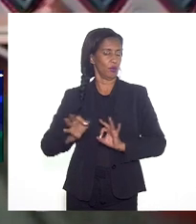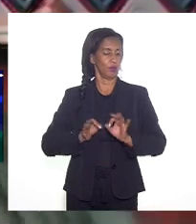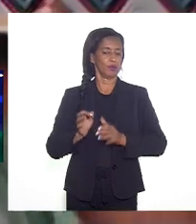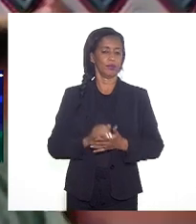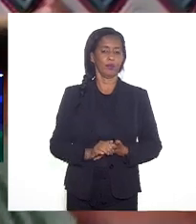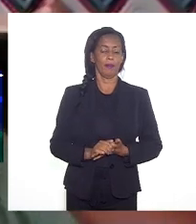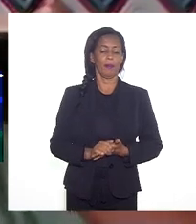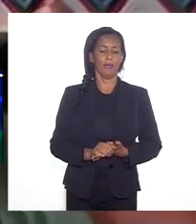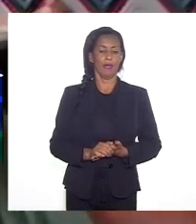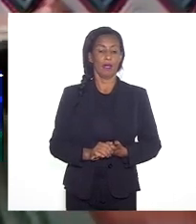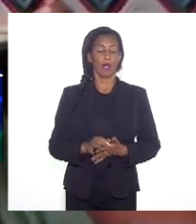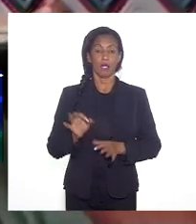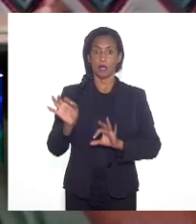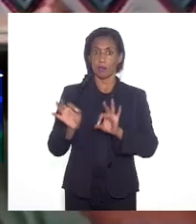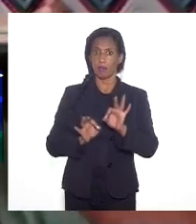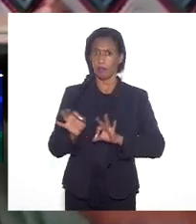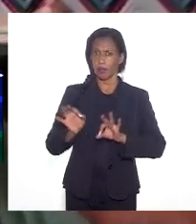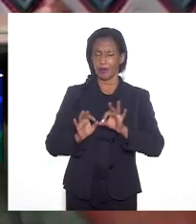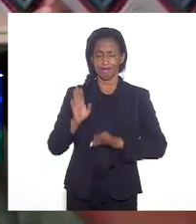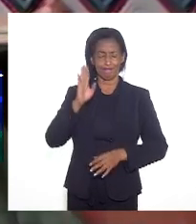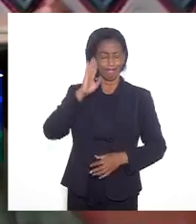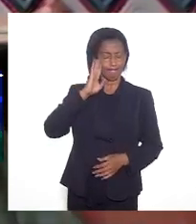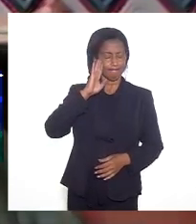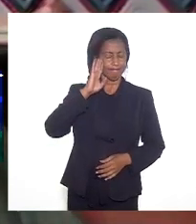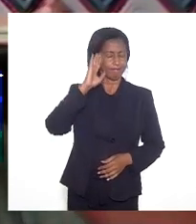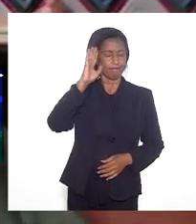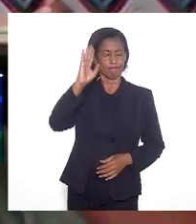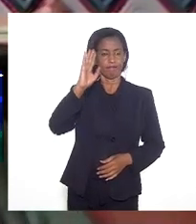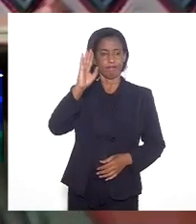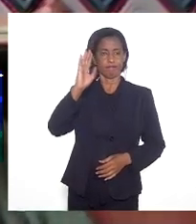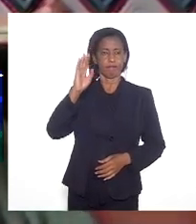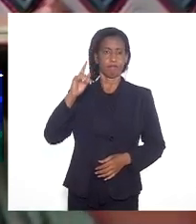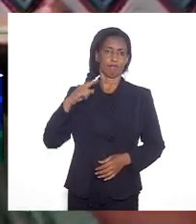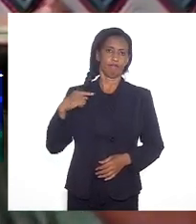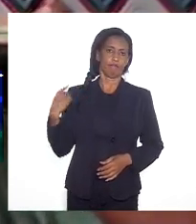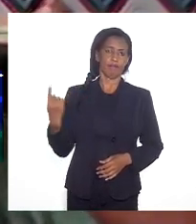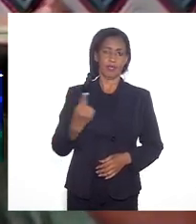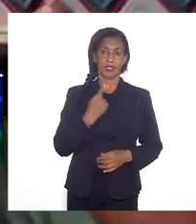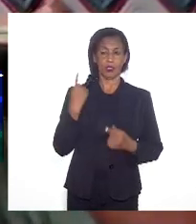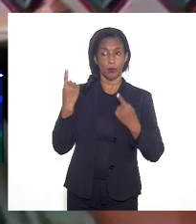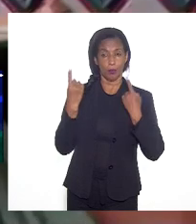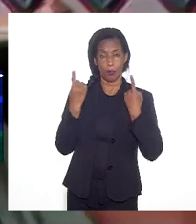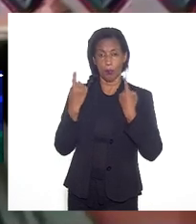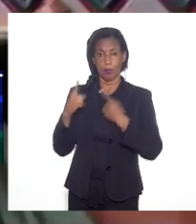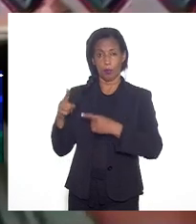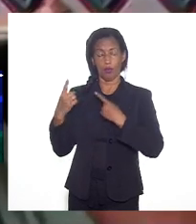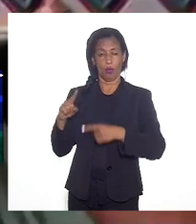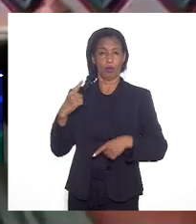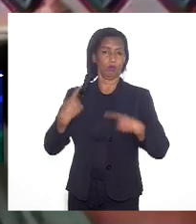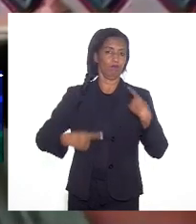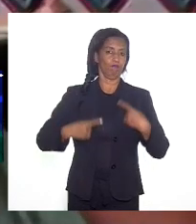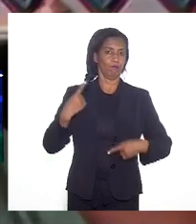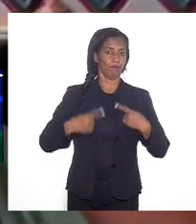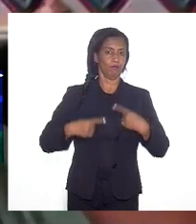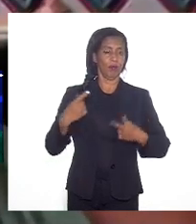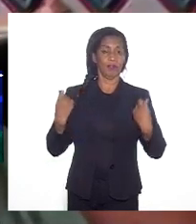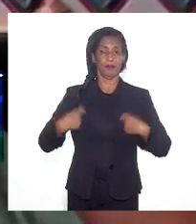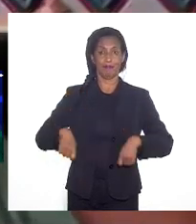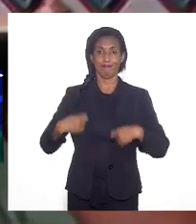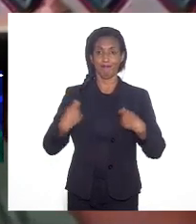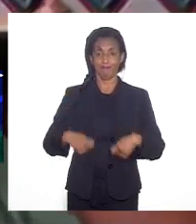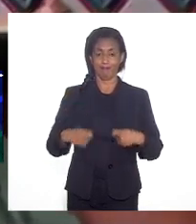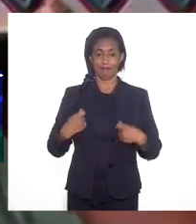projeto ele é fundamental para que a gente dispare e provoque um debate extremamente